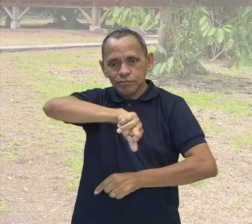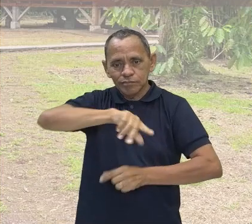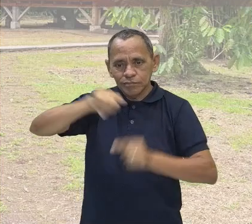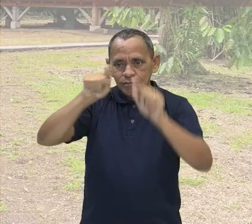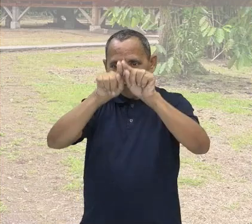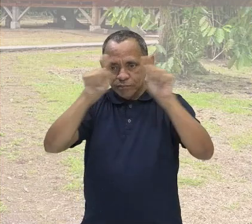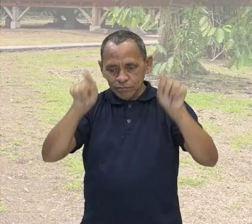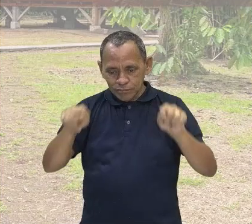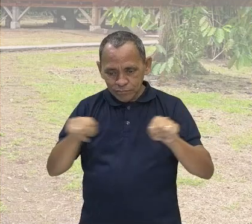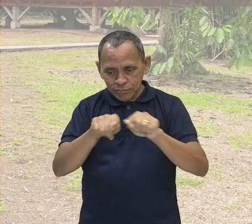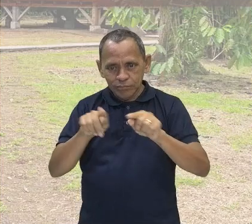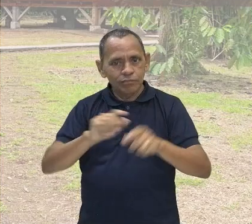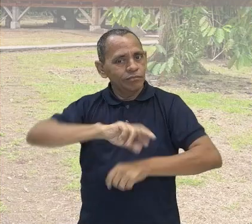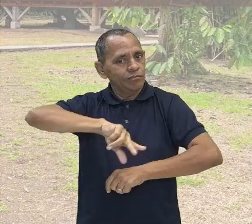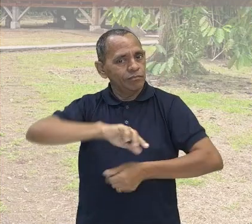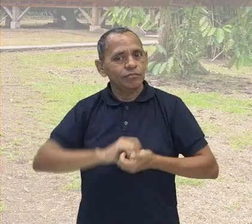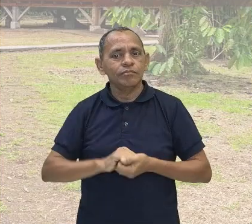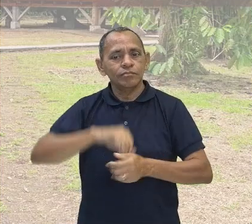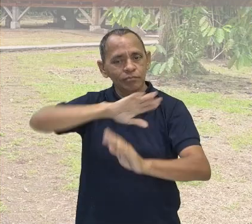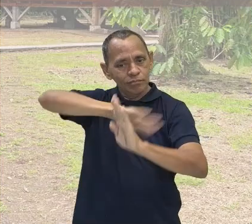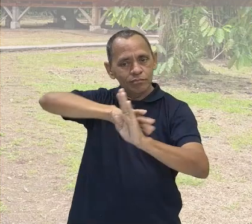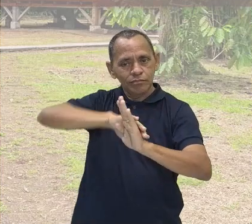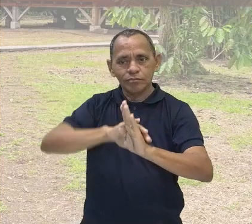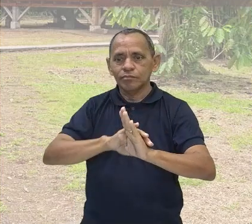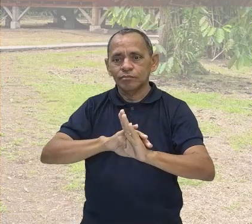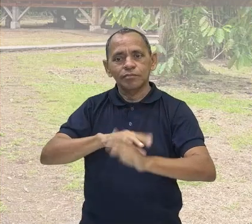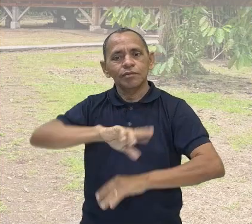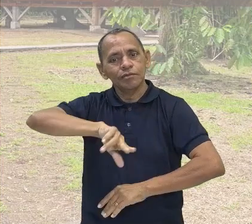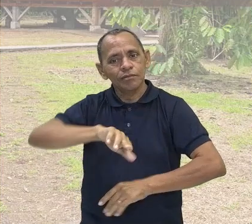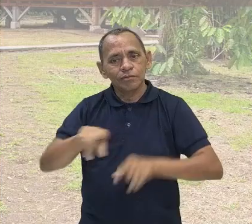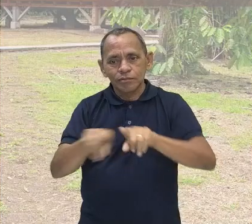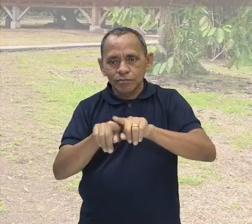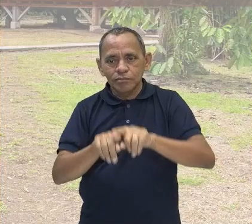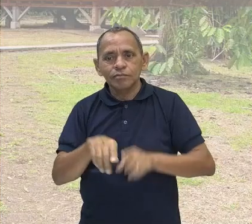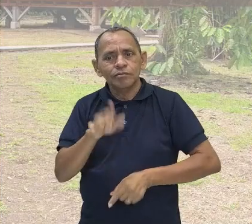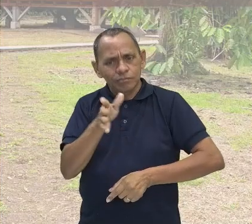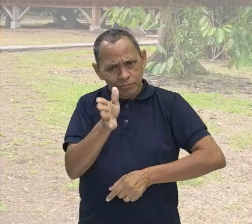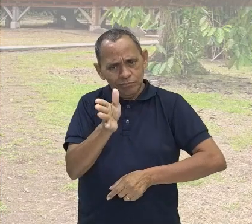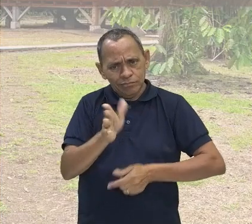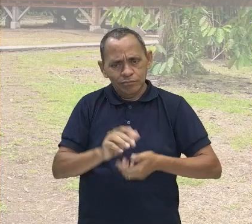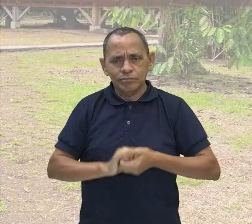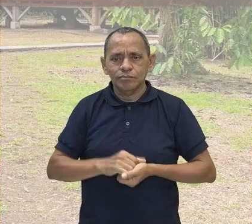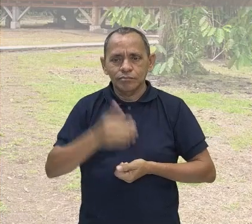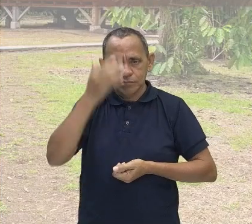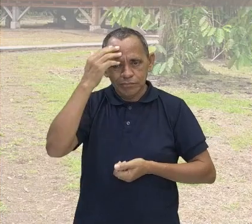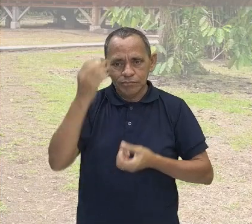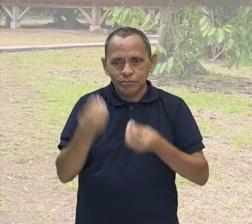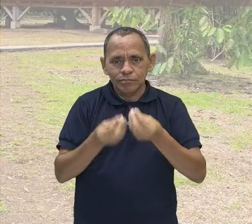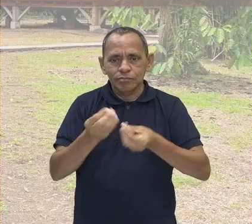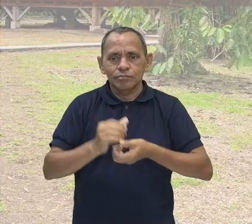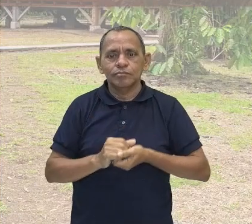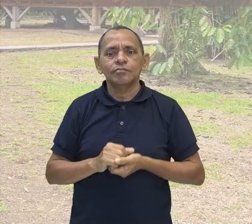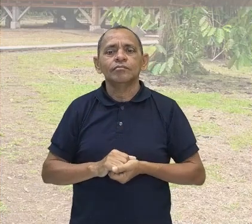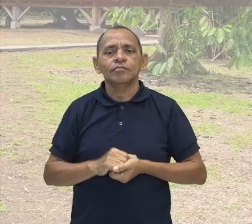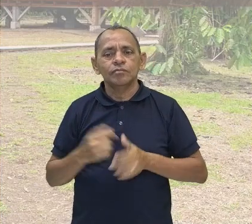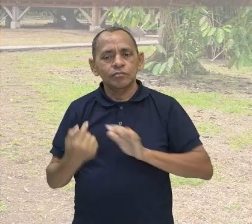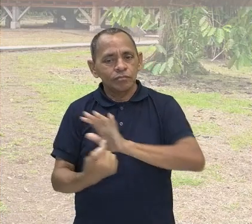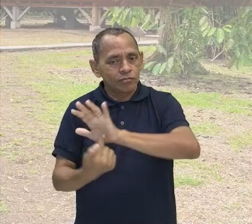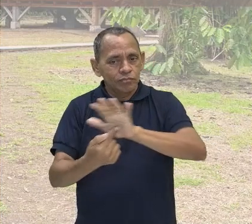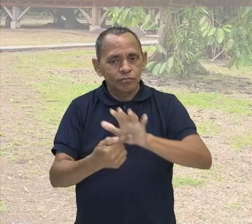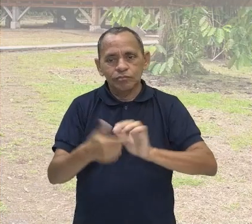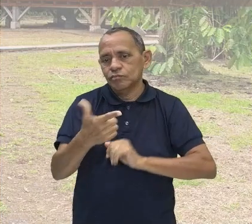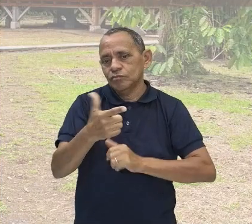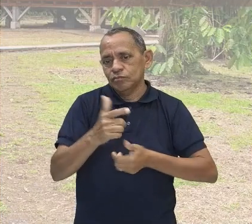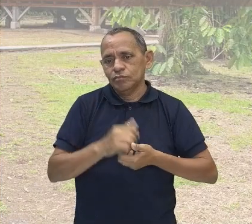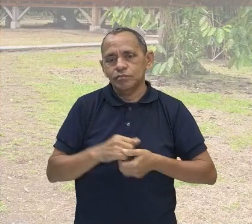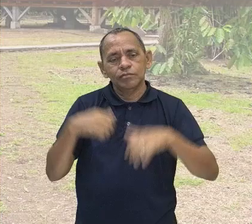fica subentendido a partir daquela informação que eu dou. Então ela está expressa, ela não tem essa